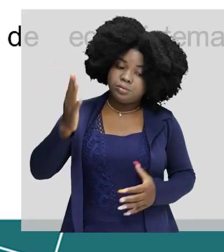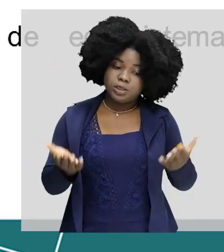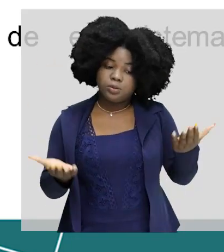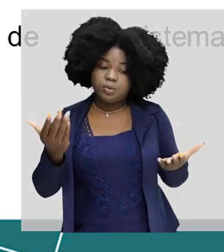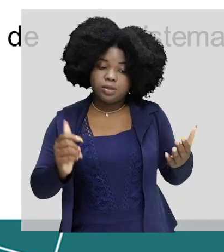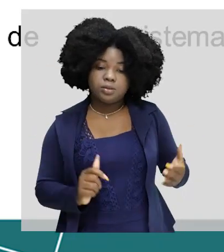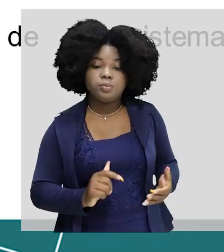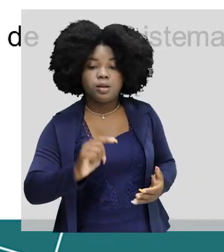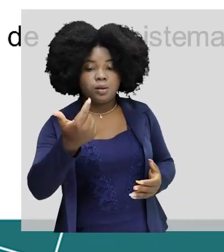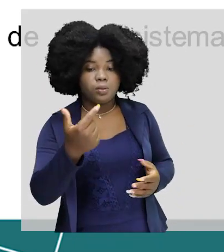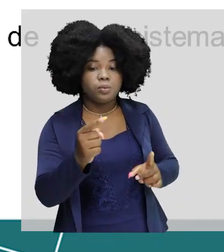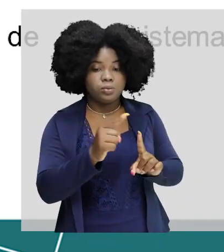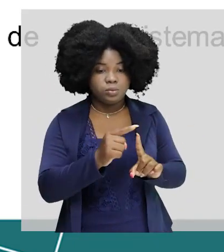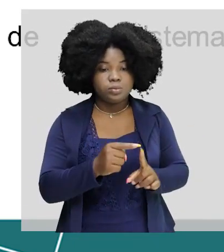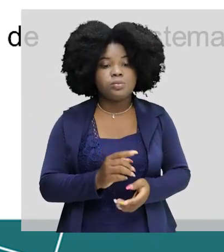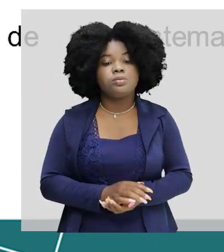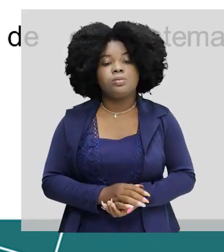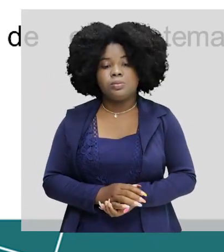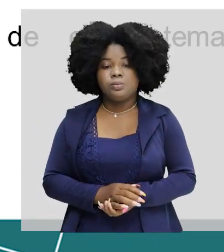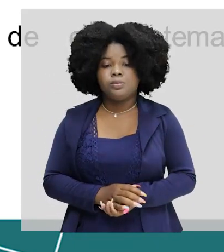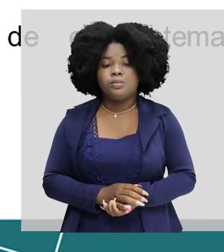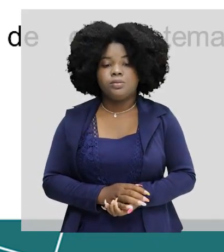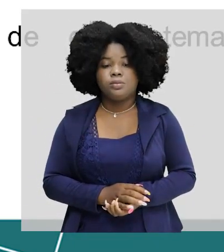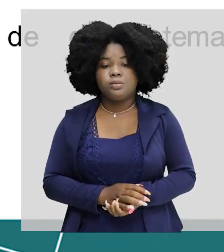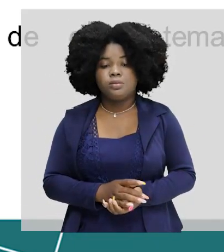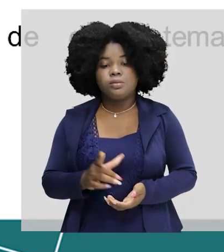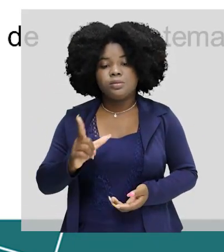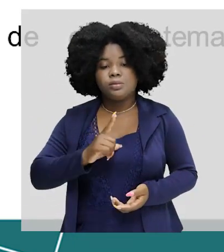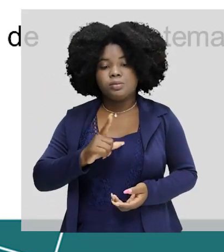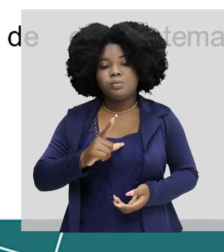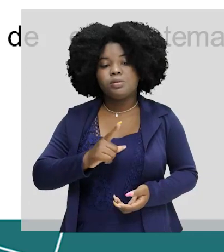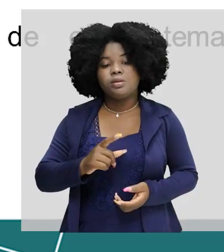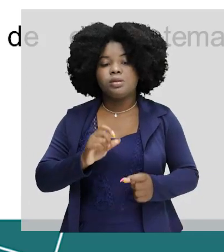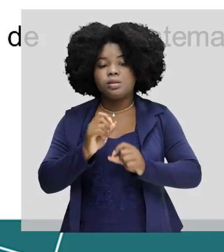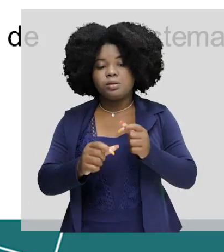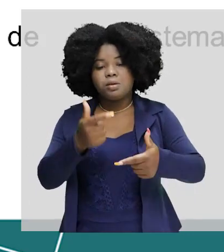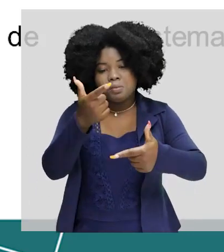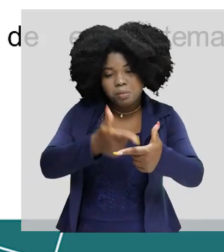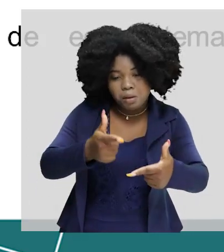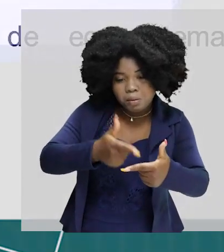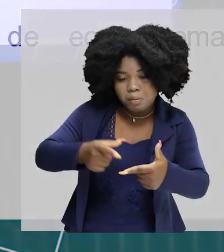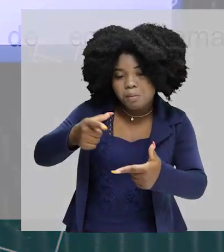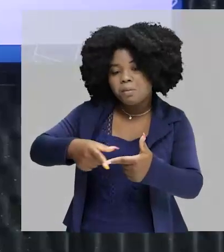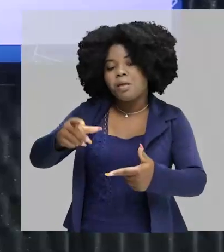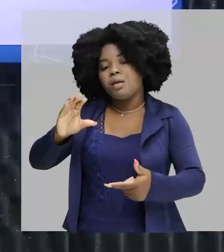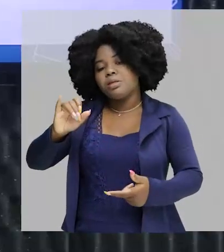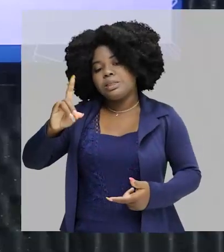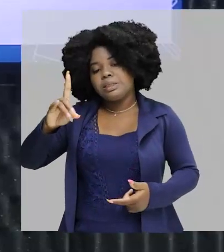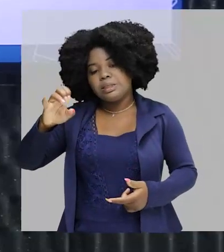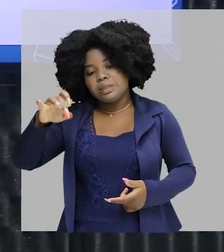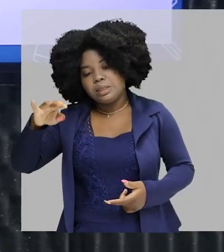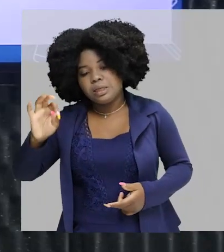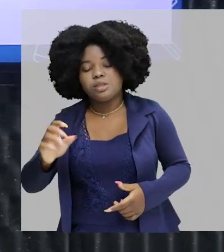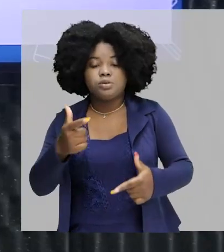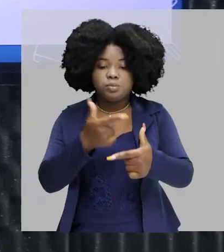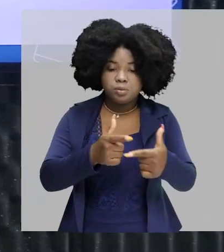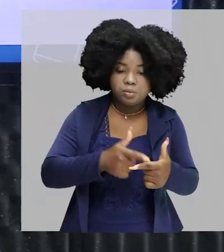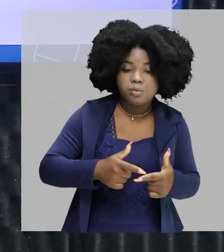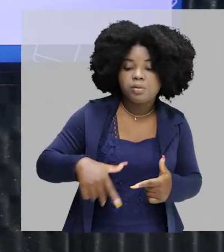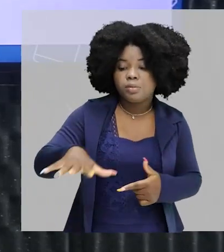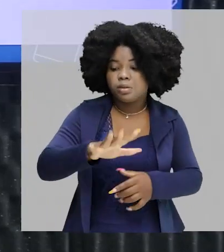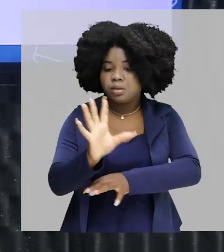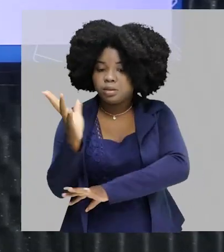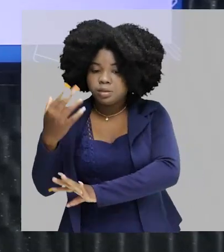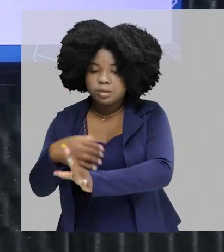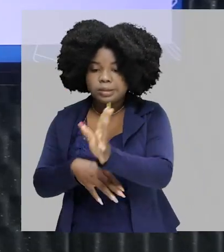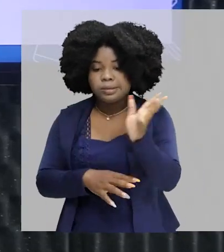outras formas. Risco de acidentes nucleares. Problemas ambientais devido ao aquecimento de